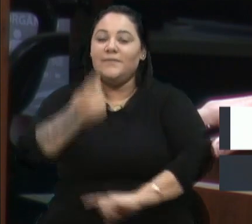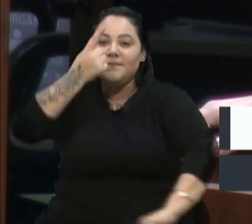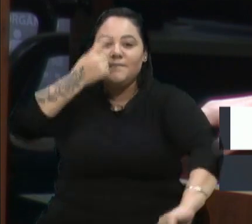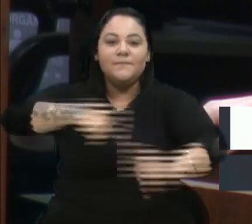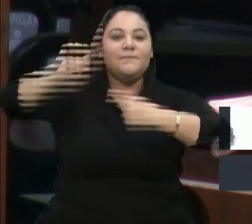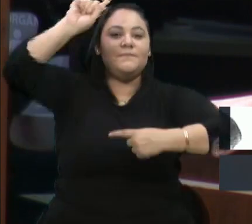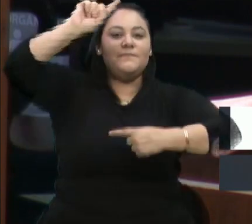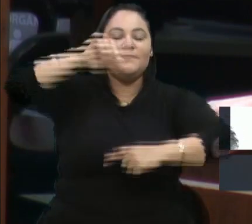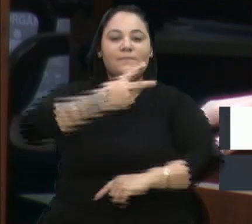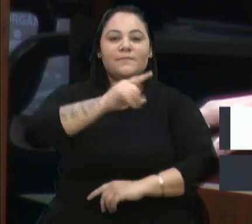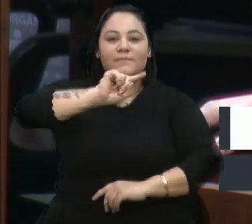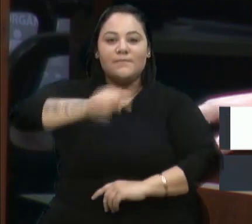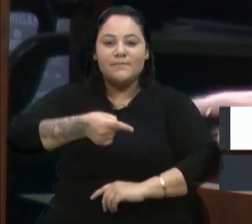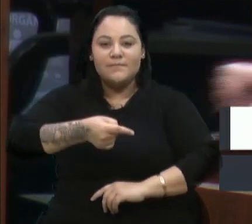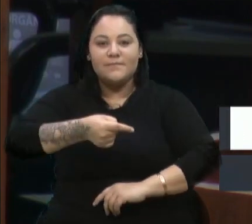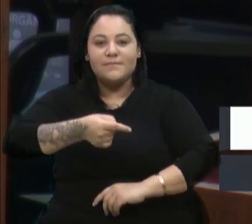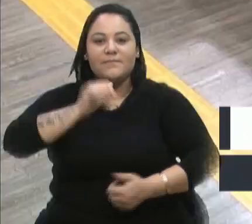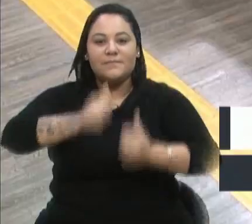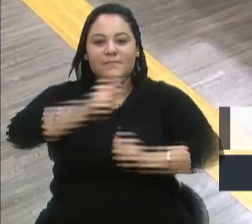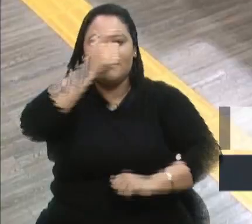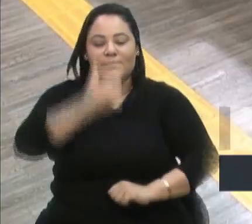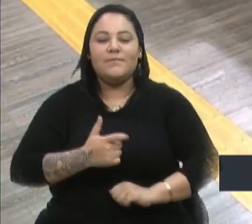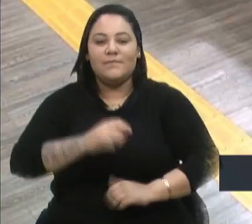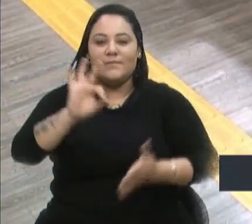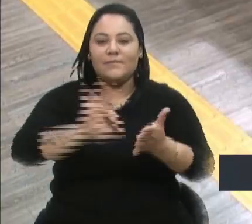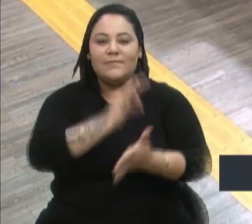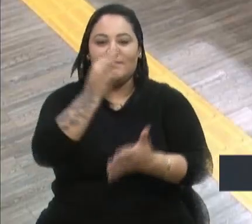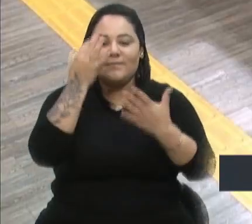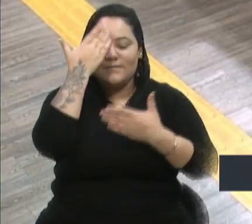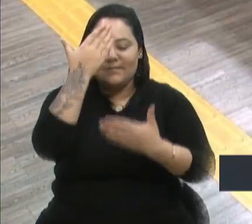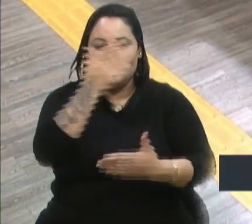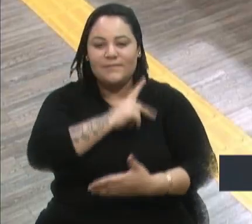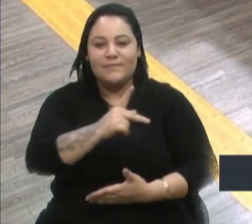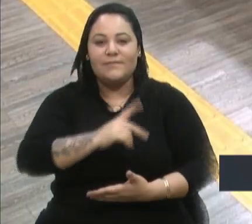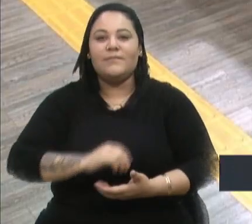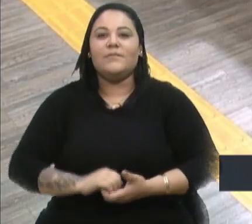2.000 atletas inscritos. Obrigado, senhor presidente. Obrigado. Próximo, vereador.